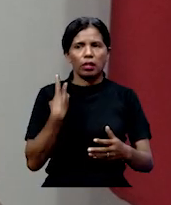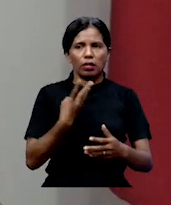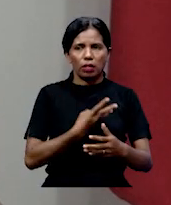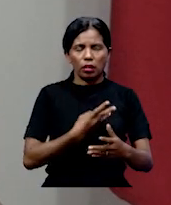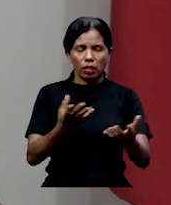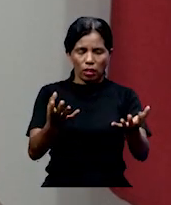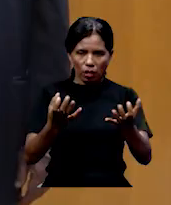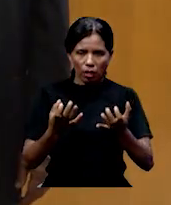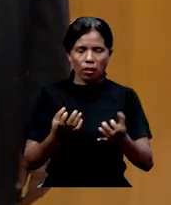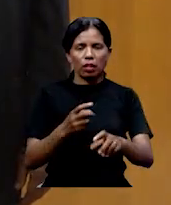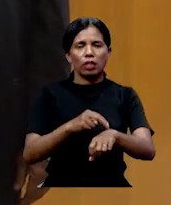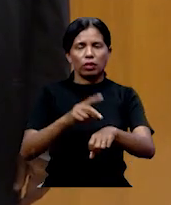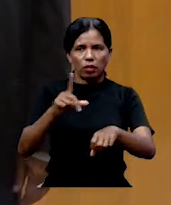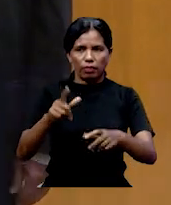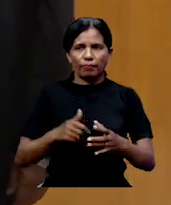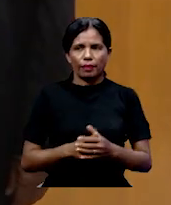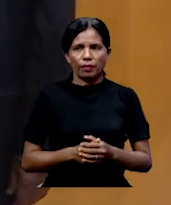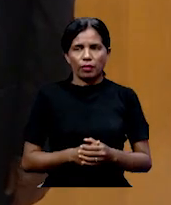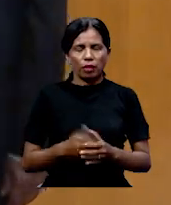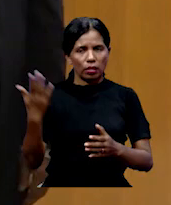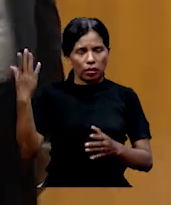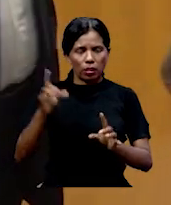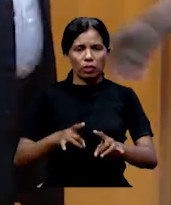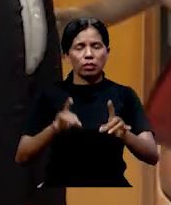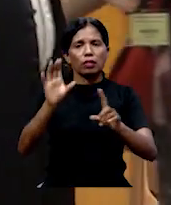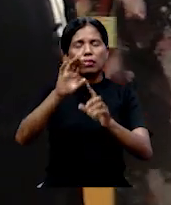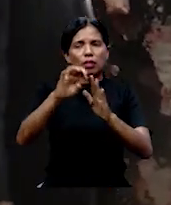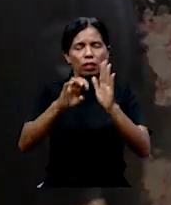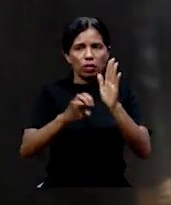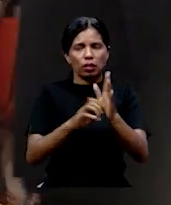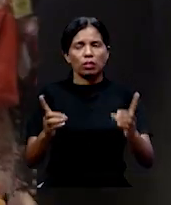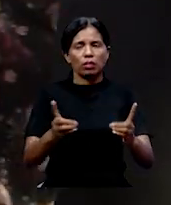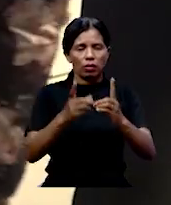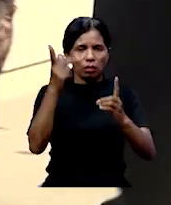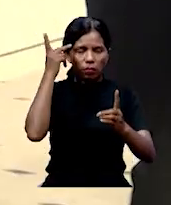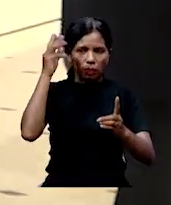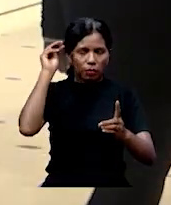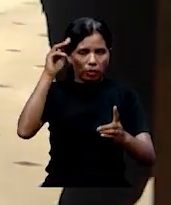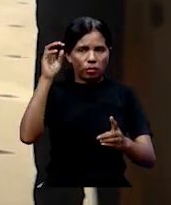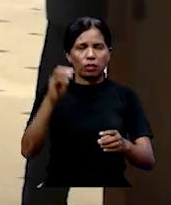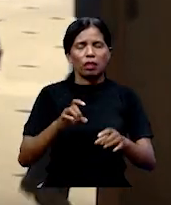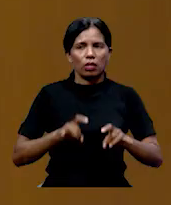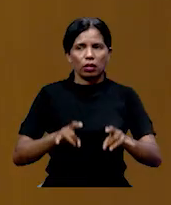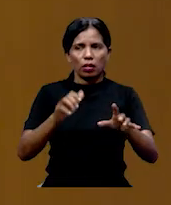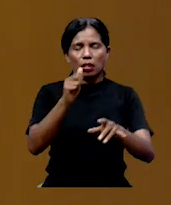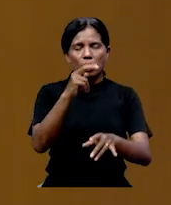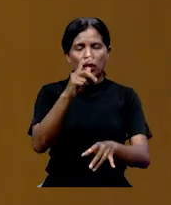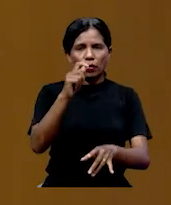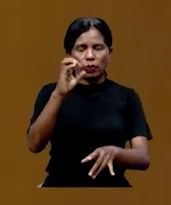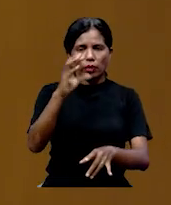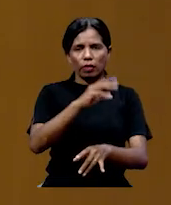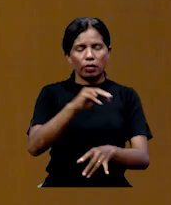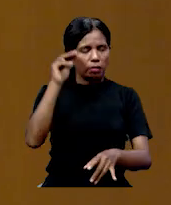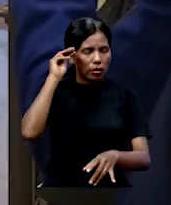interesse nacional. Durante a Austrália, se festaram a Soromalo o primeiro-ministro da Austrália, Anthony Albanese, ministro de